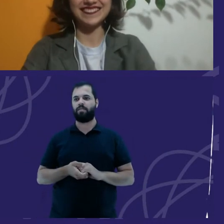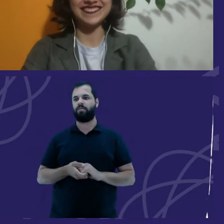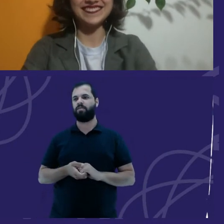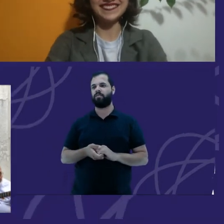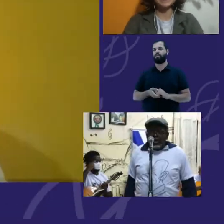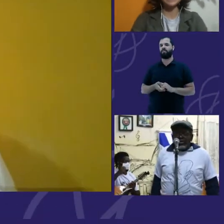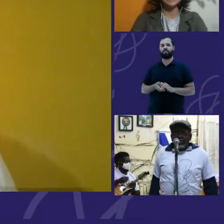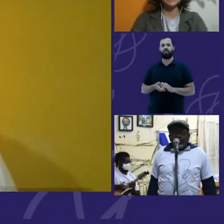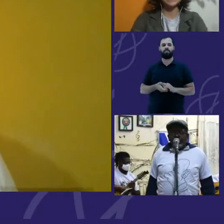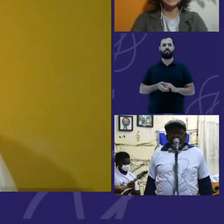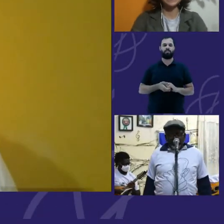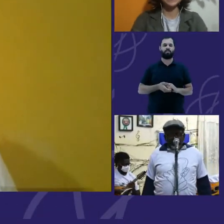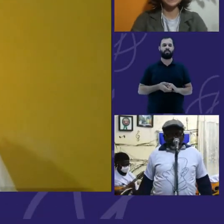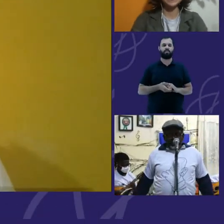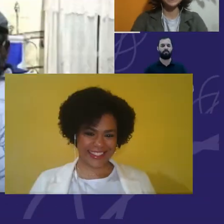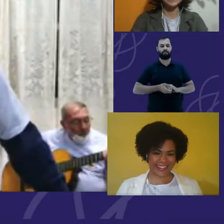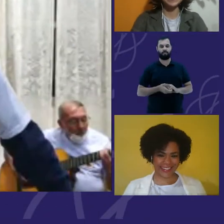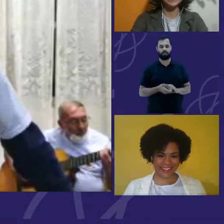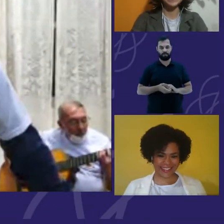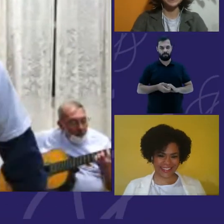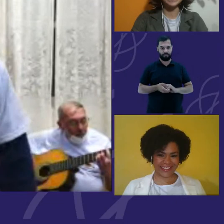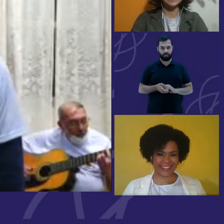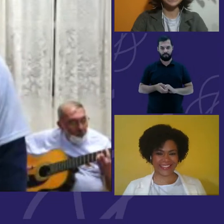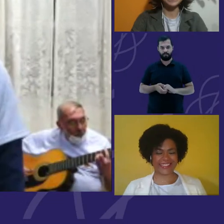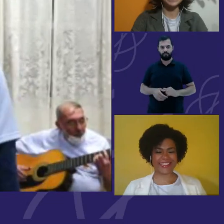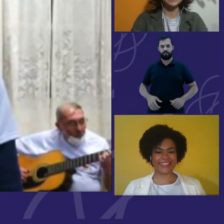Boa noite a todos.